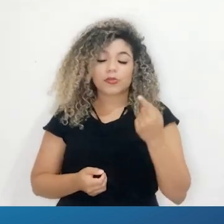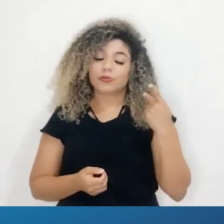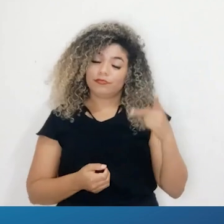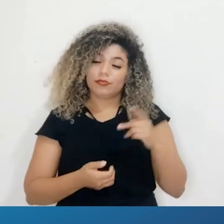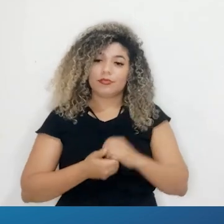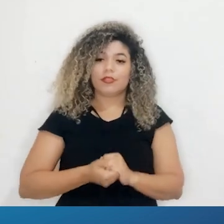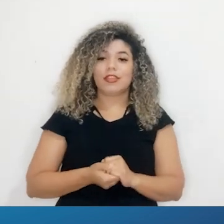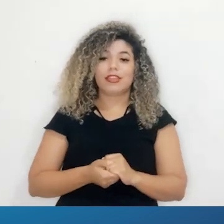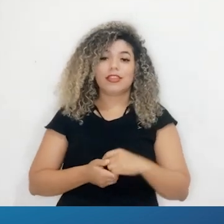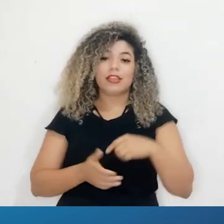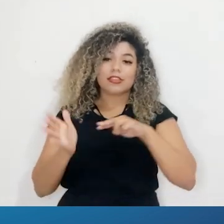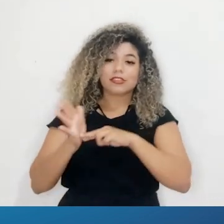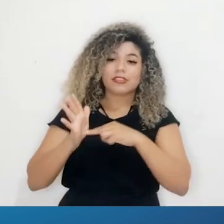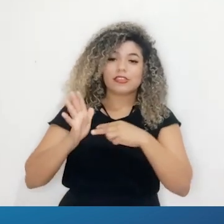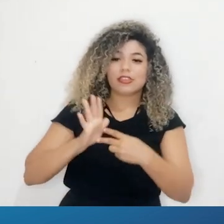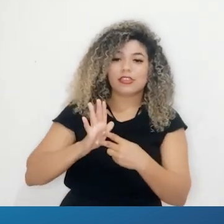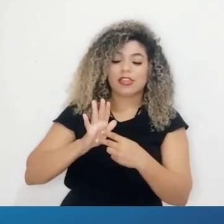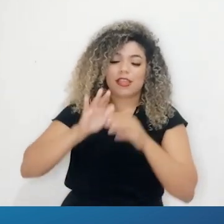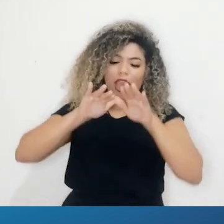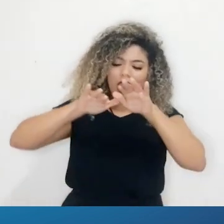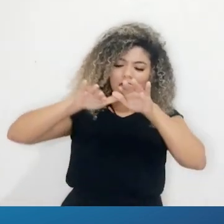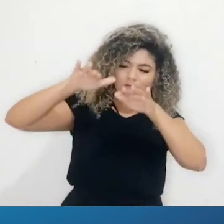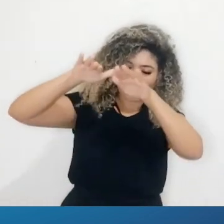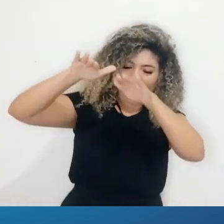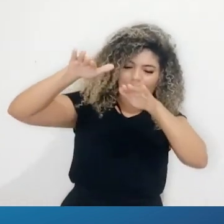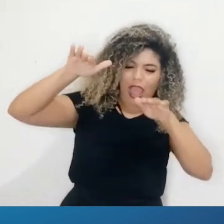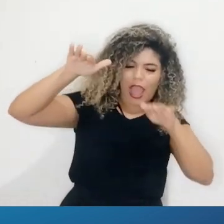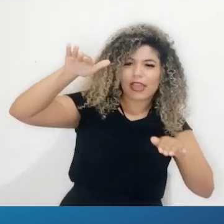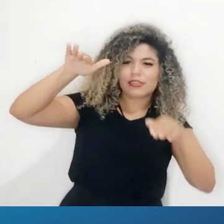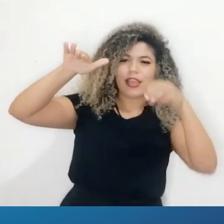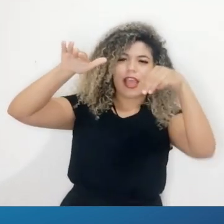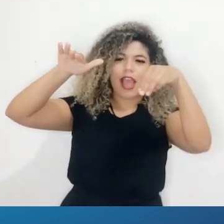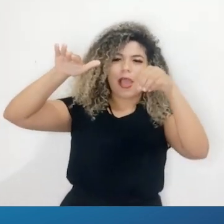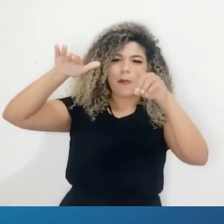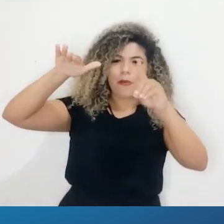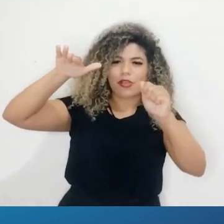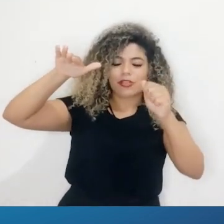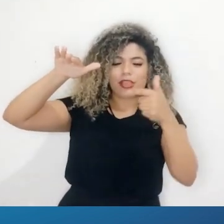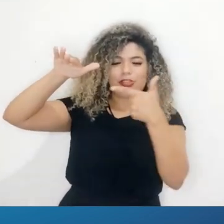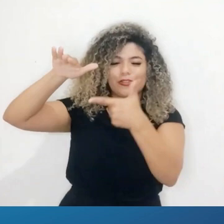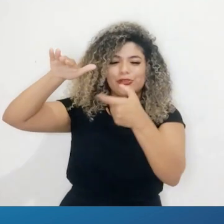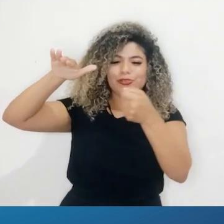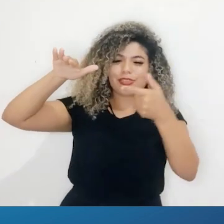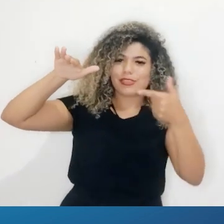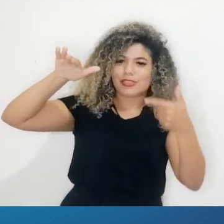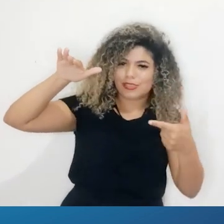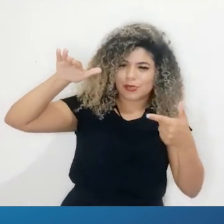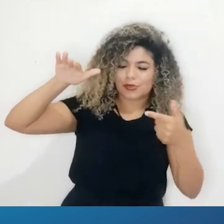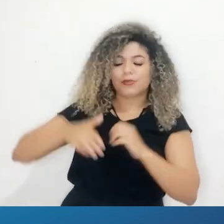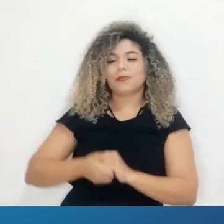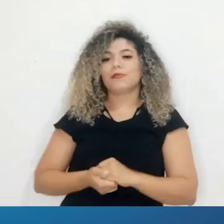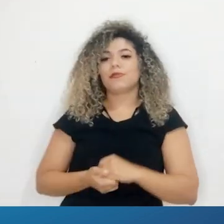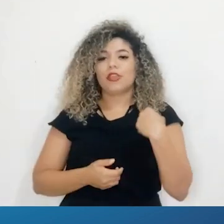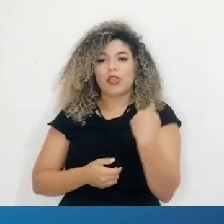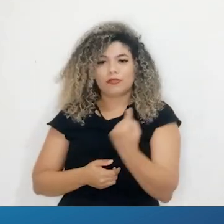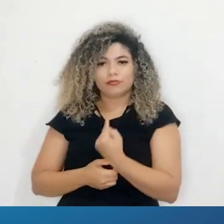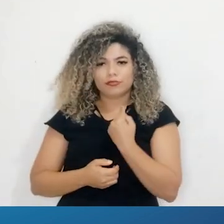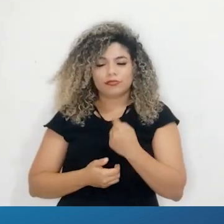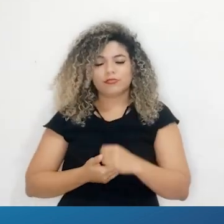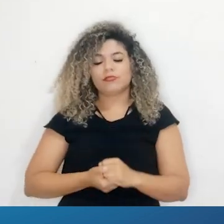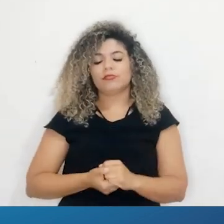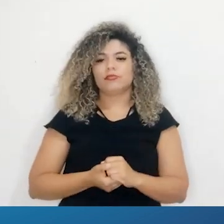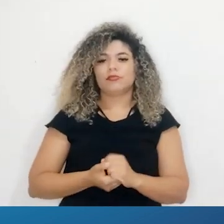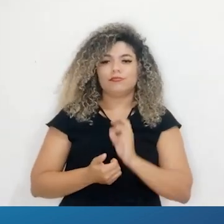então a moda entre as alturas é de 202 neste caso do nosso